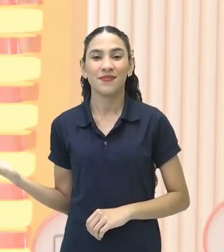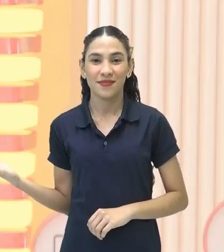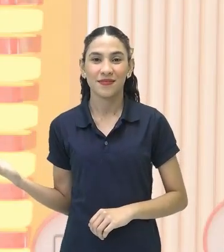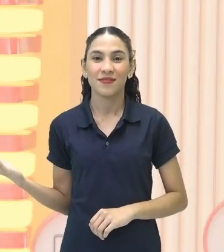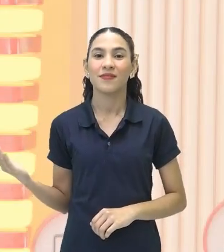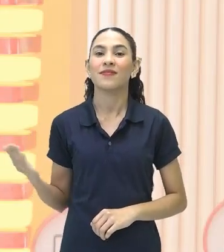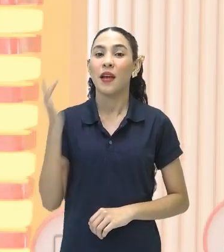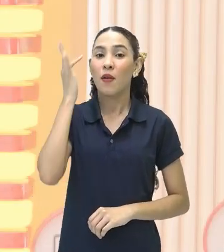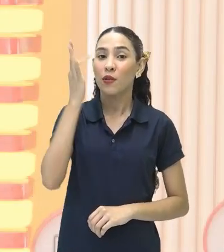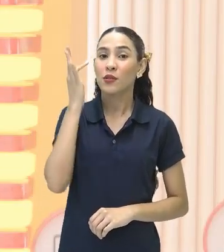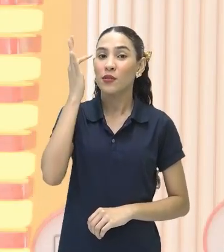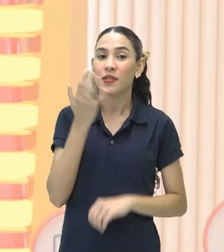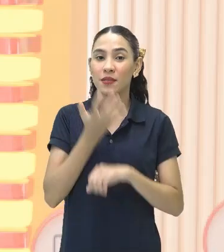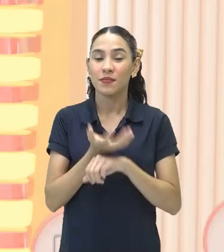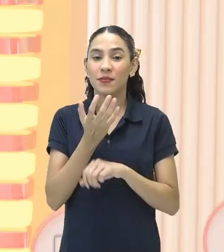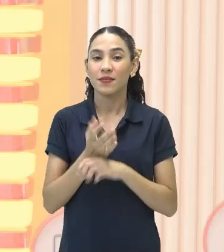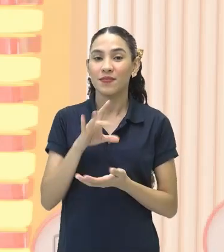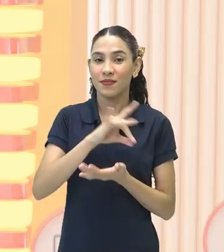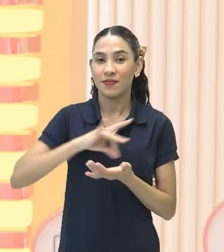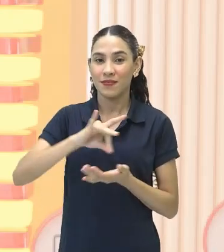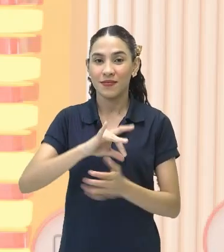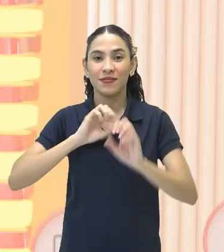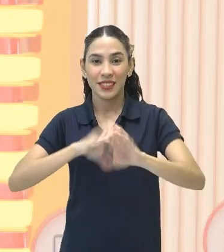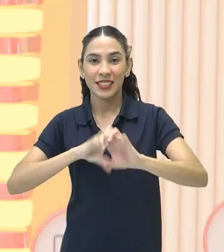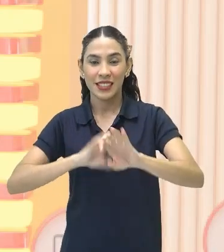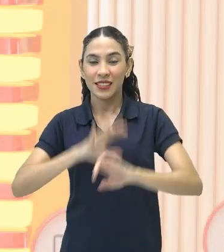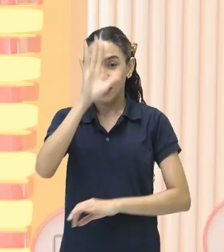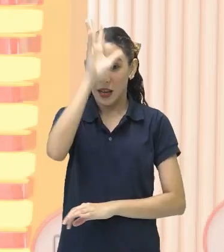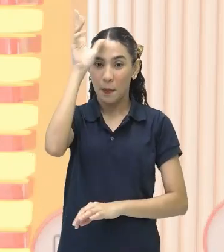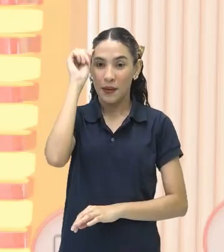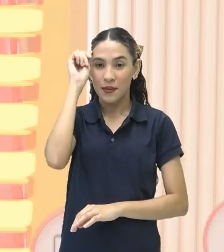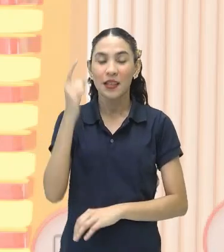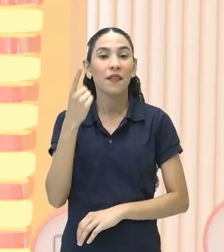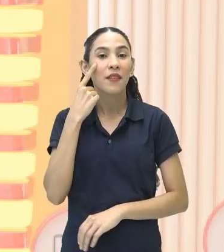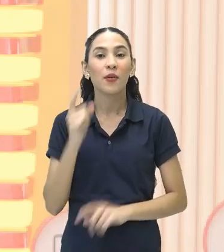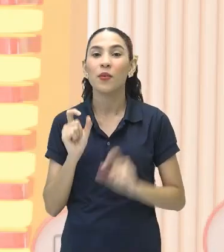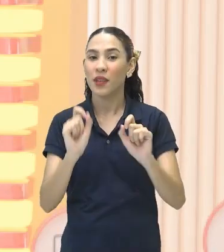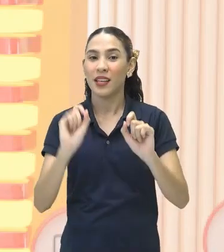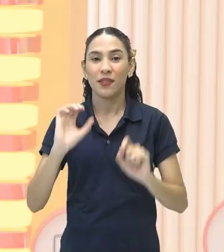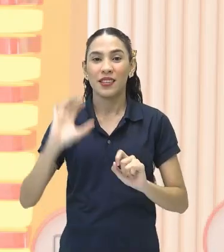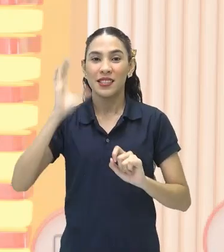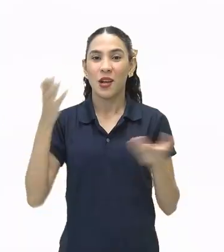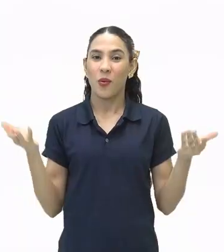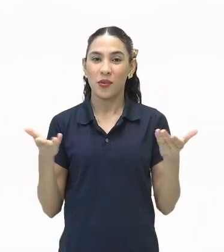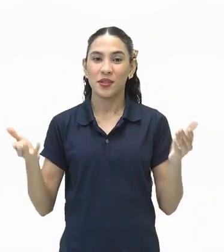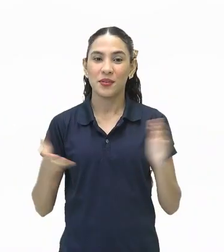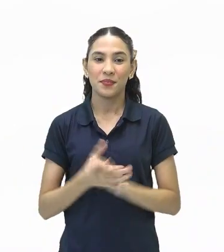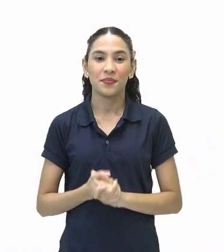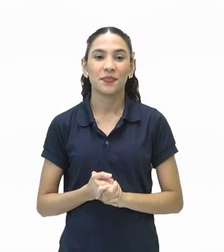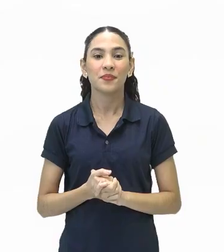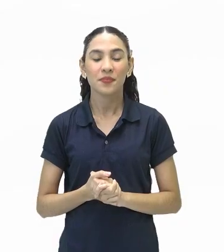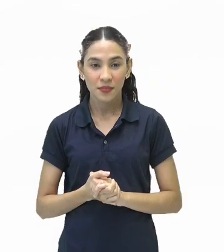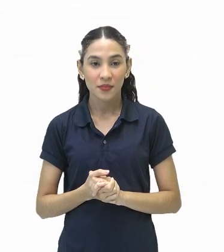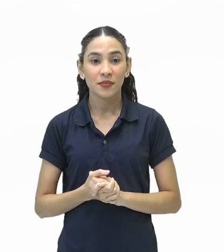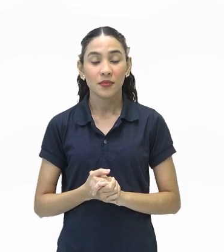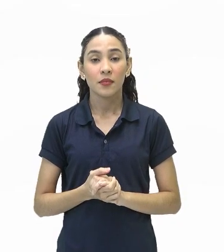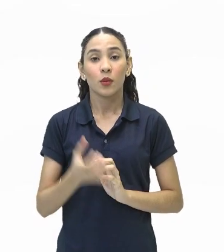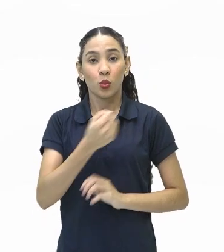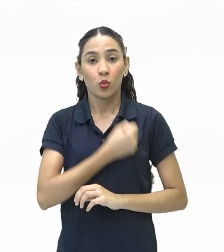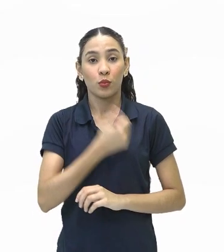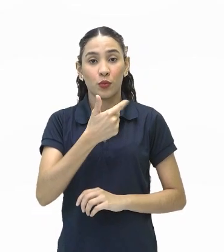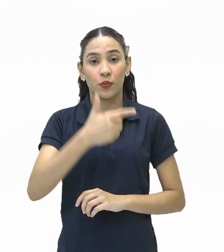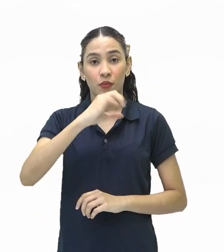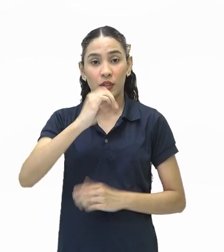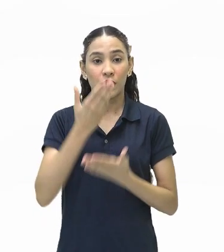de Filosofia do Centro de Mídias do Amazonas. Vamos ver o que vai acontecer nessa aula? É a nossa aula de